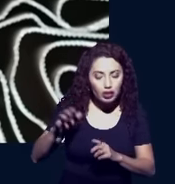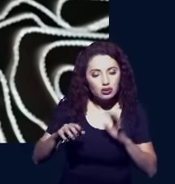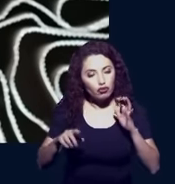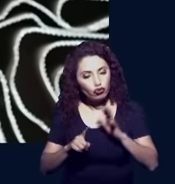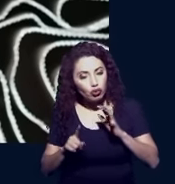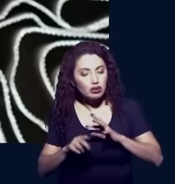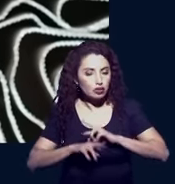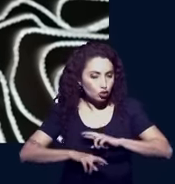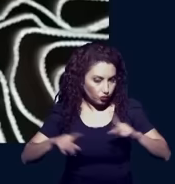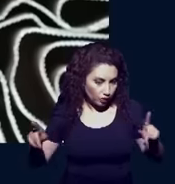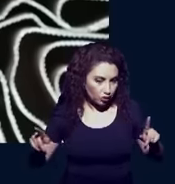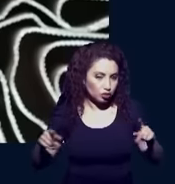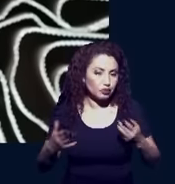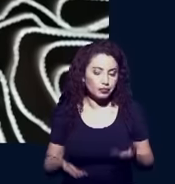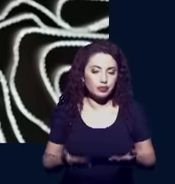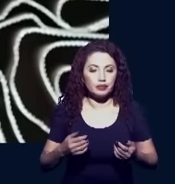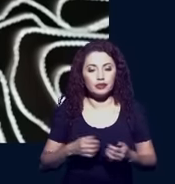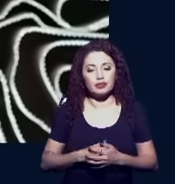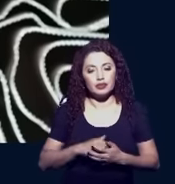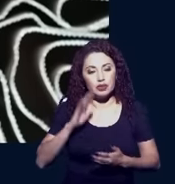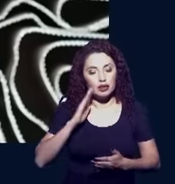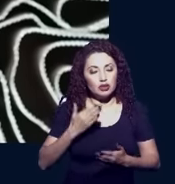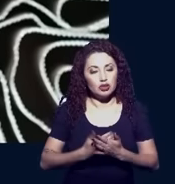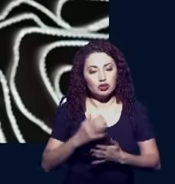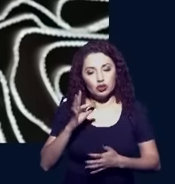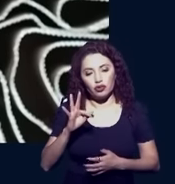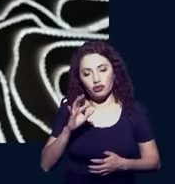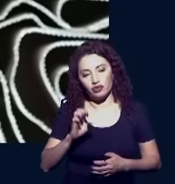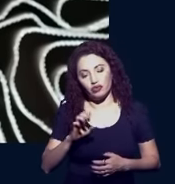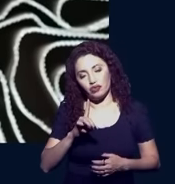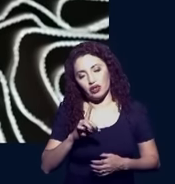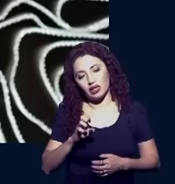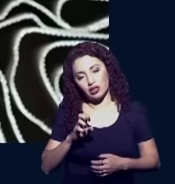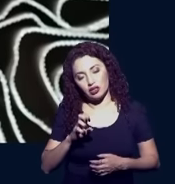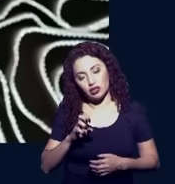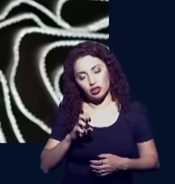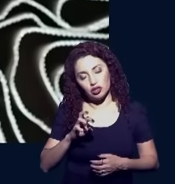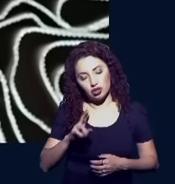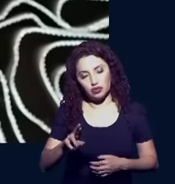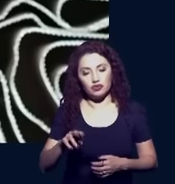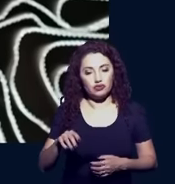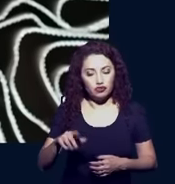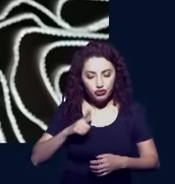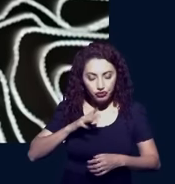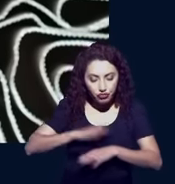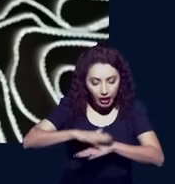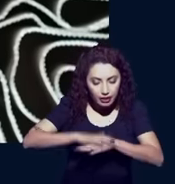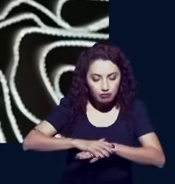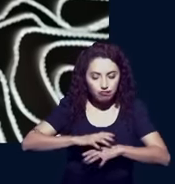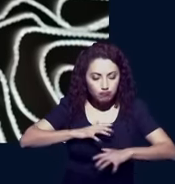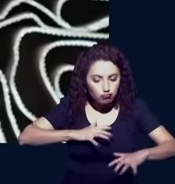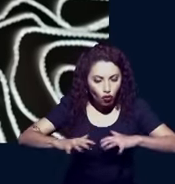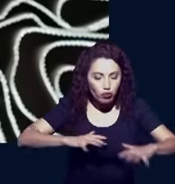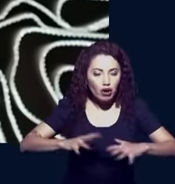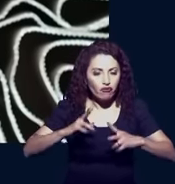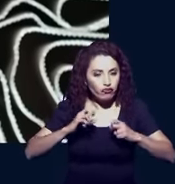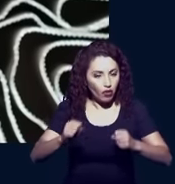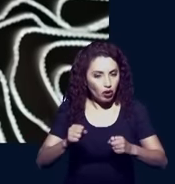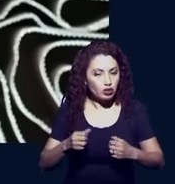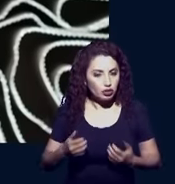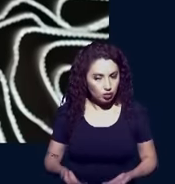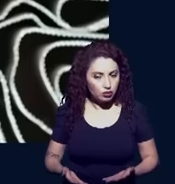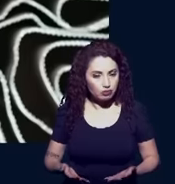eh eu acho que o Fed fez um movimento muito grande e eu diria que a gente tá eh numa zona